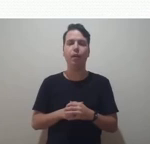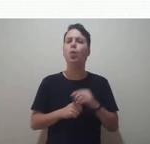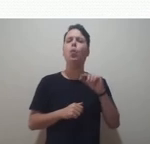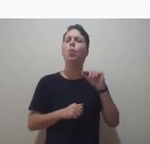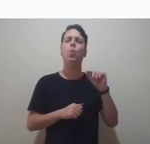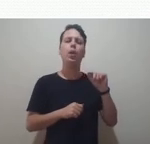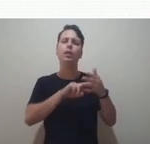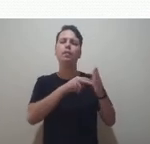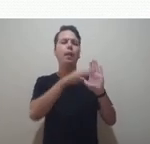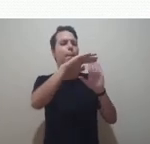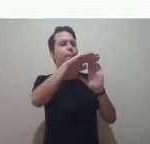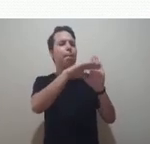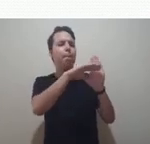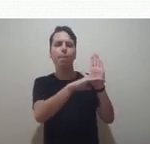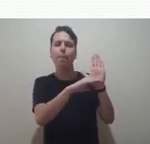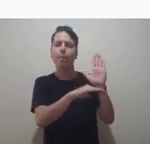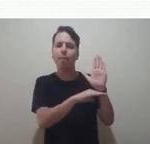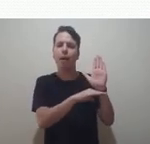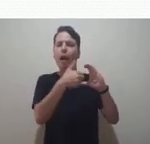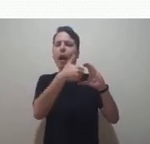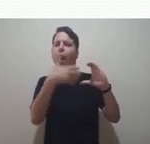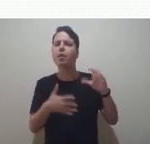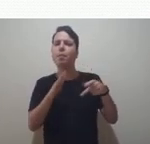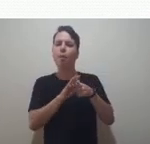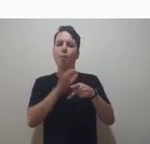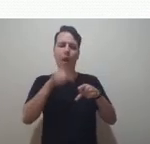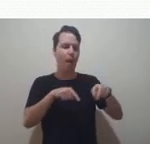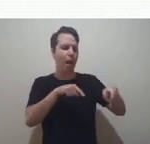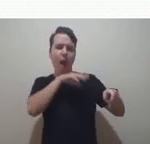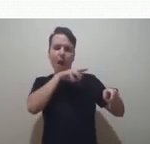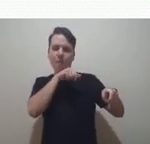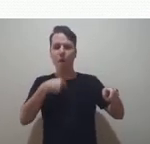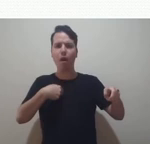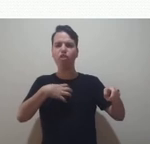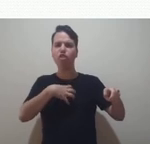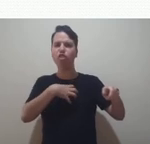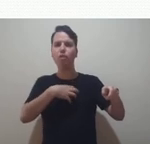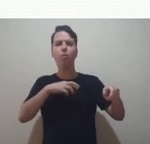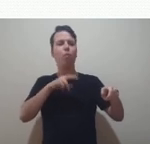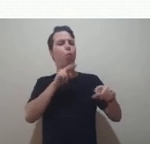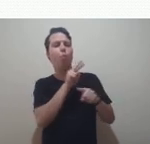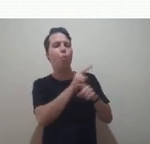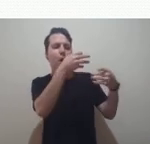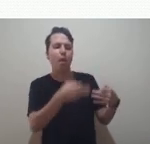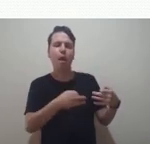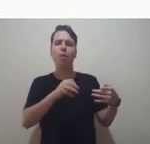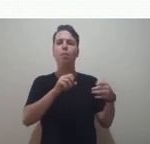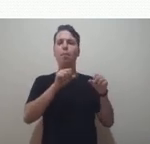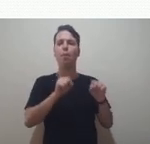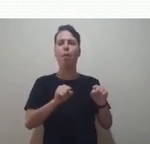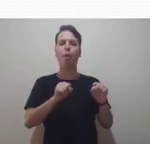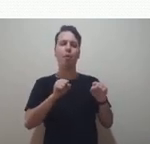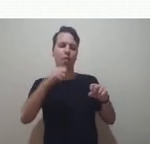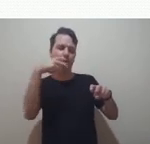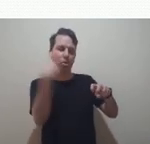O que caracteriza os maus tratos aos animais. E esses maus tratos eles podem ser indicadores de